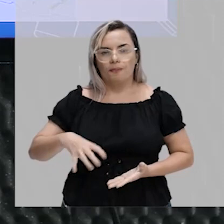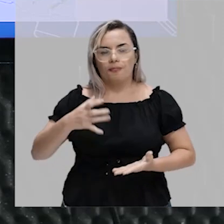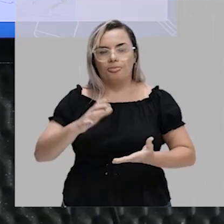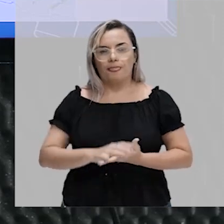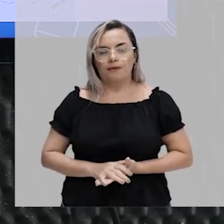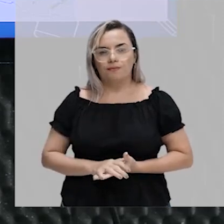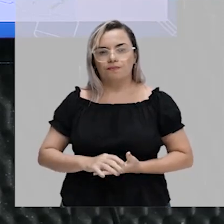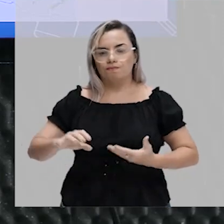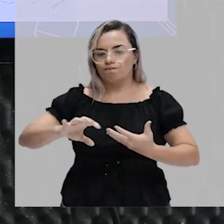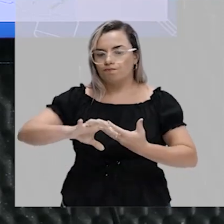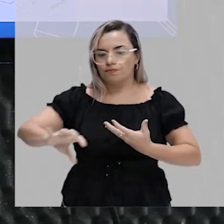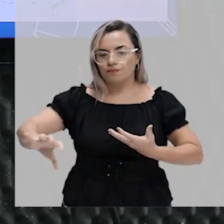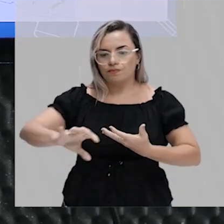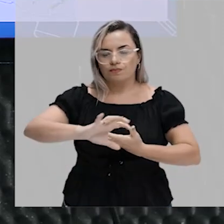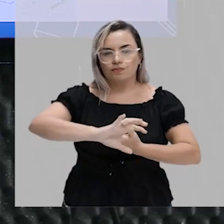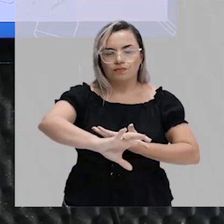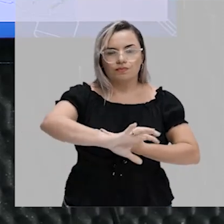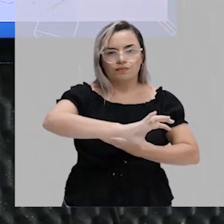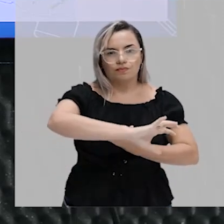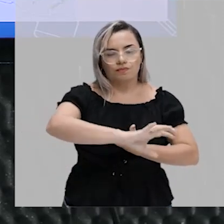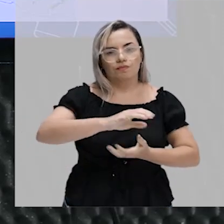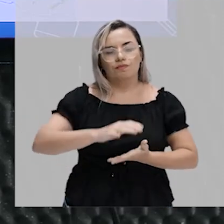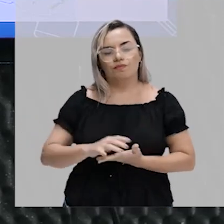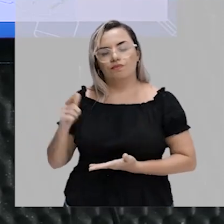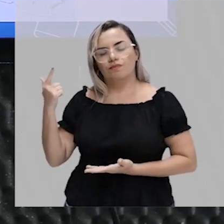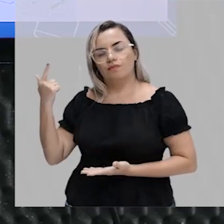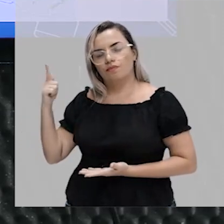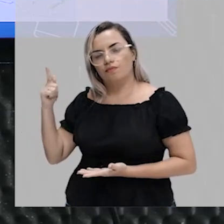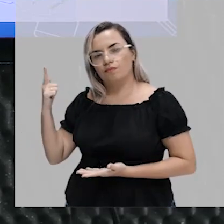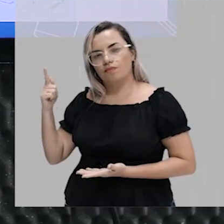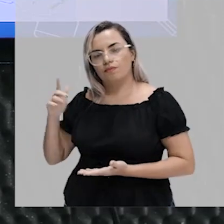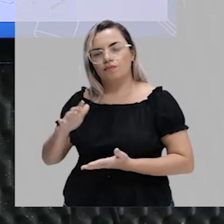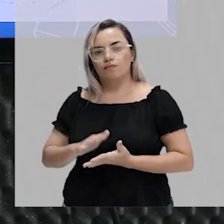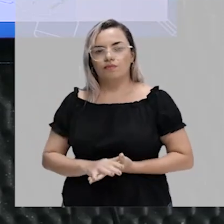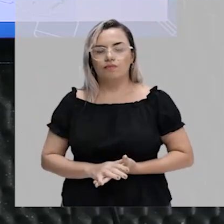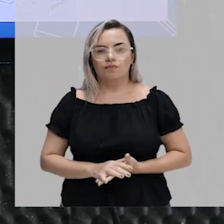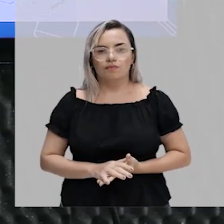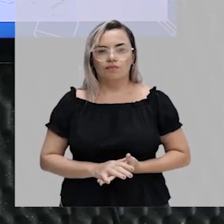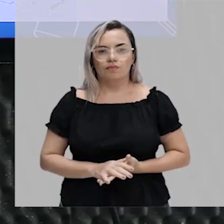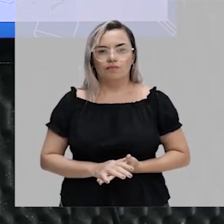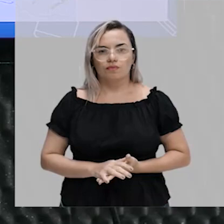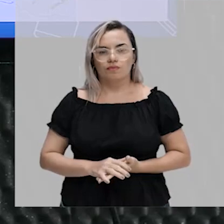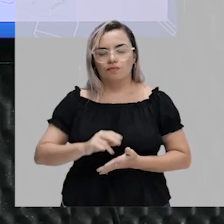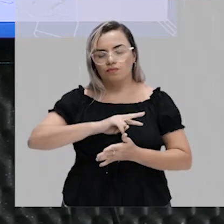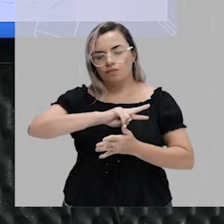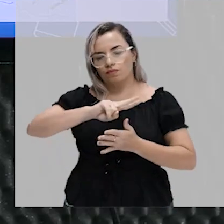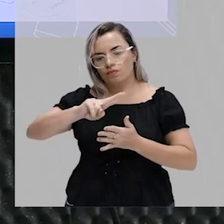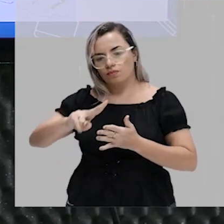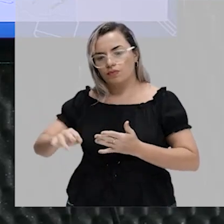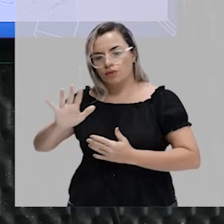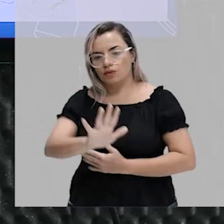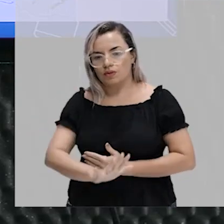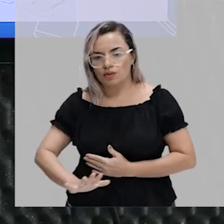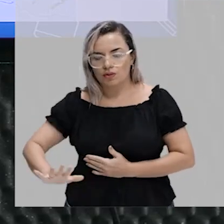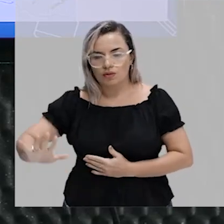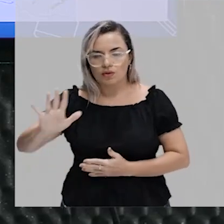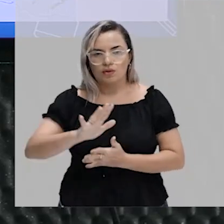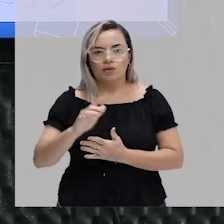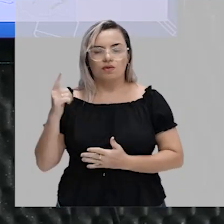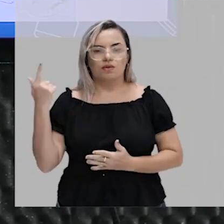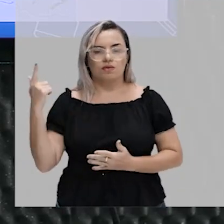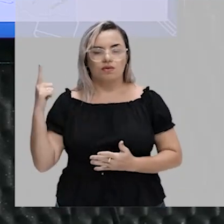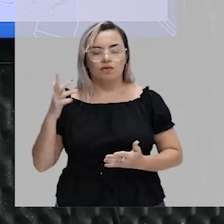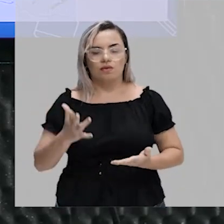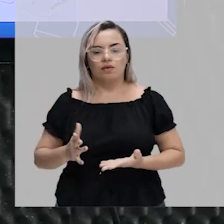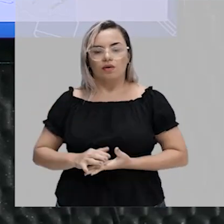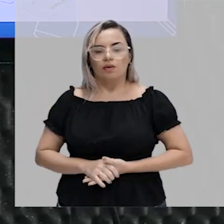a separação geográfica entre os diversos espaços geográficos. Essa separação